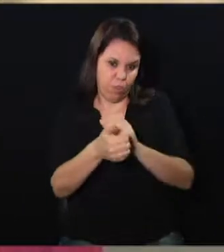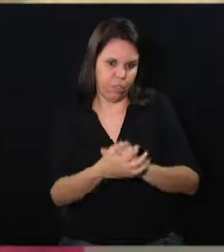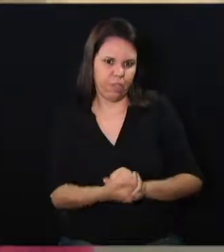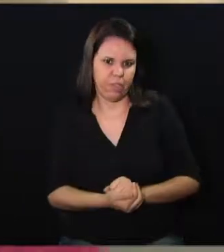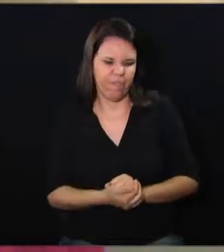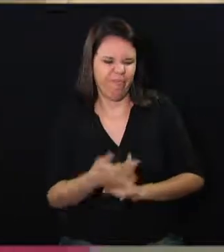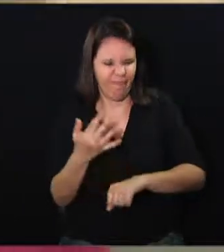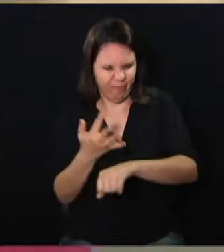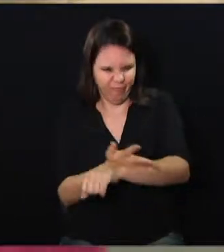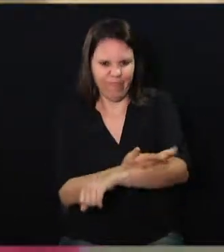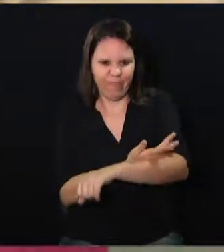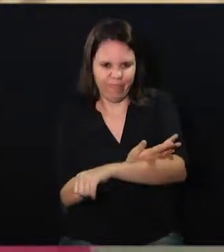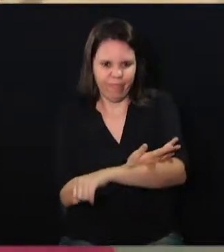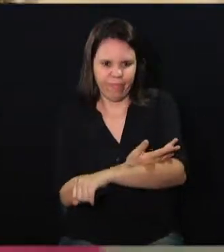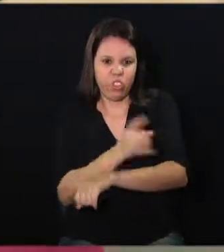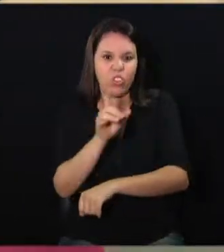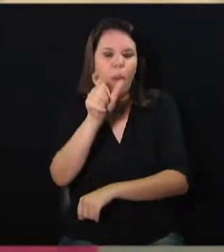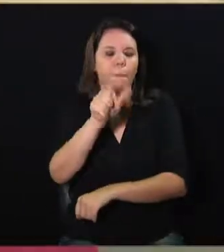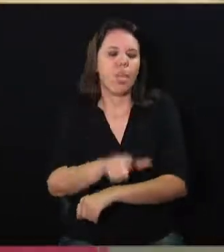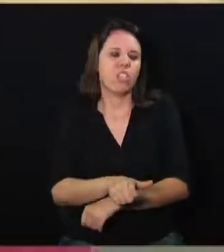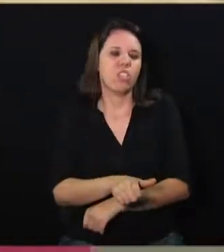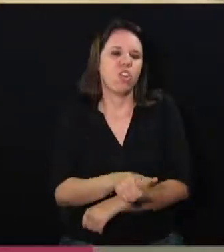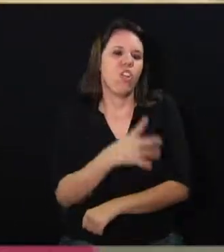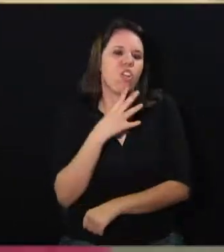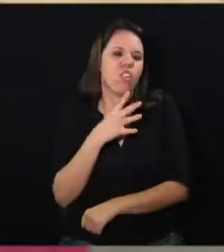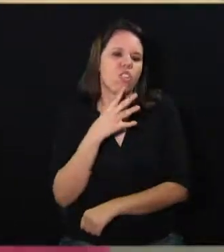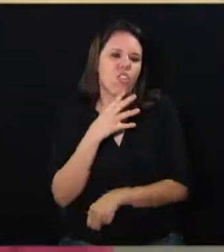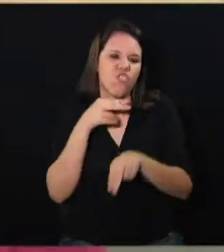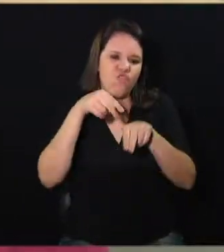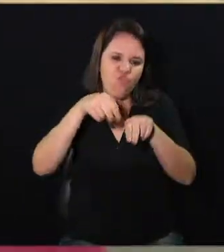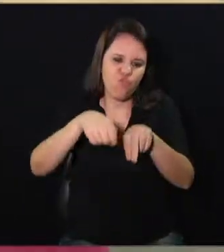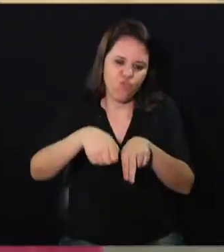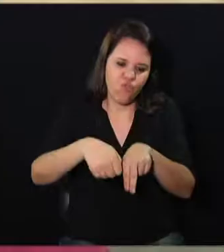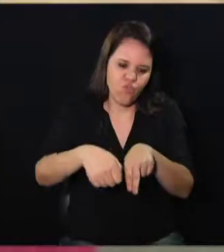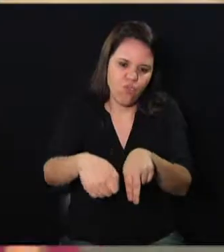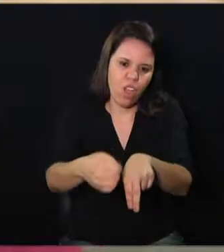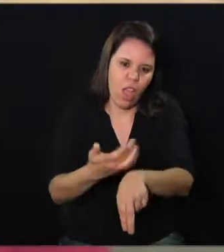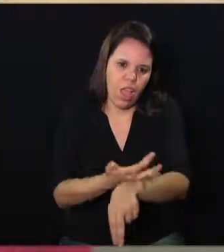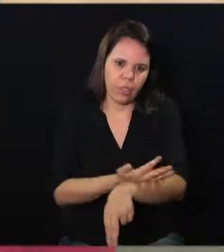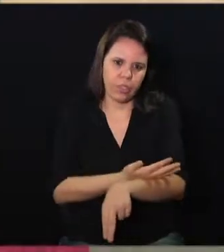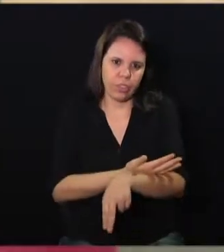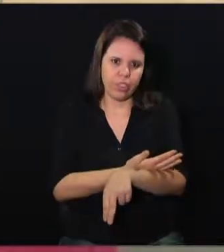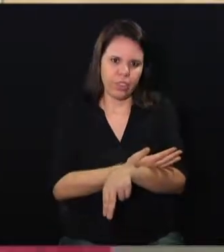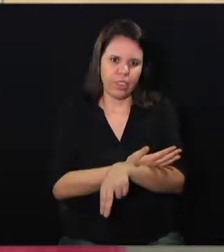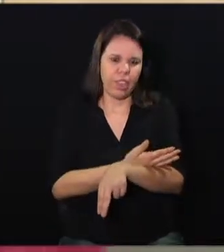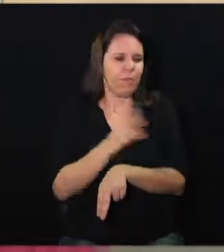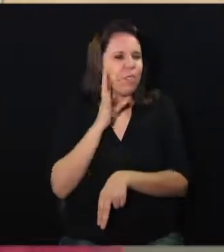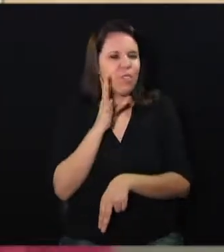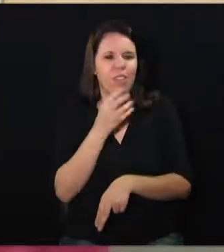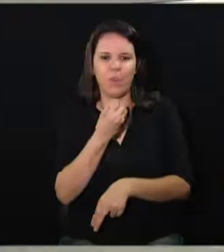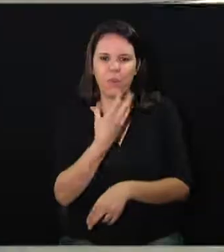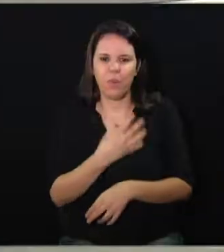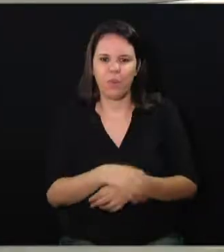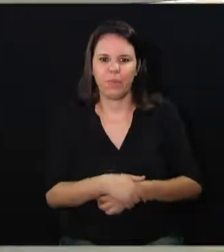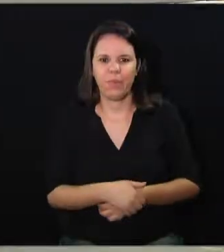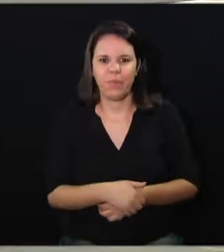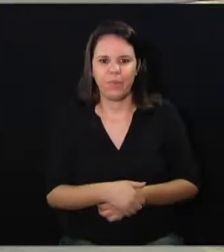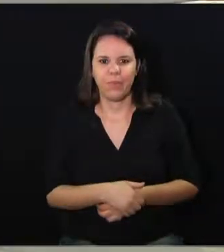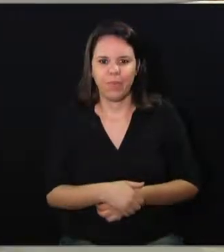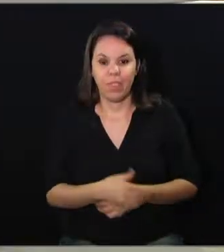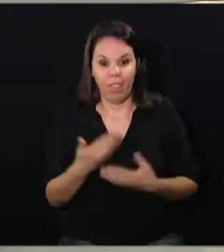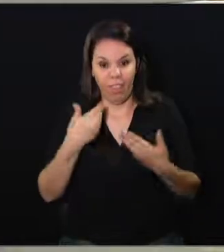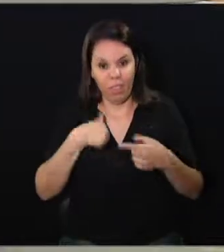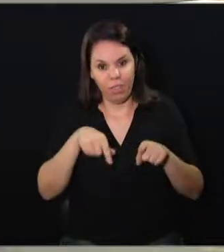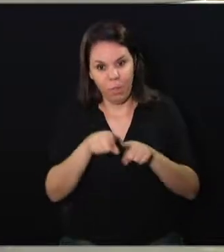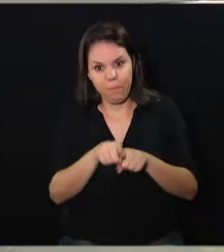É emocionante e só quem está no carrinho sabe de explicar como que é a emoção e a graça que tem. Aqui,